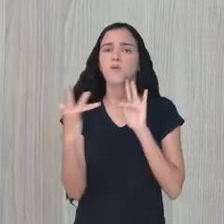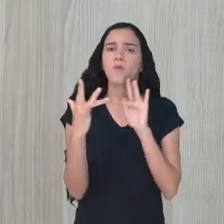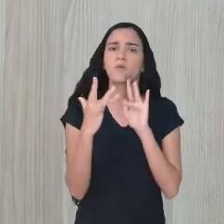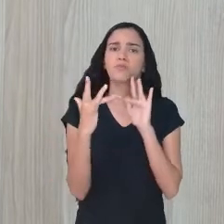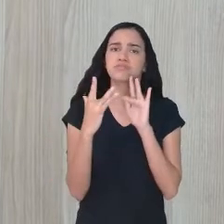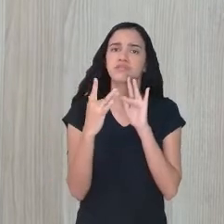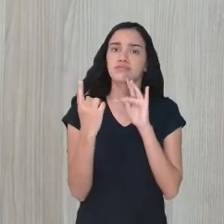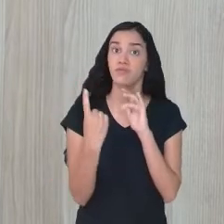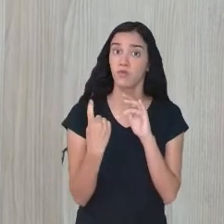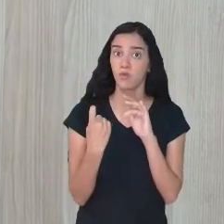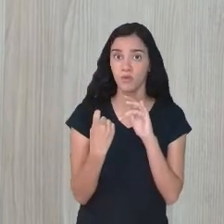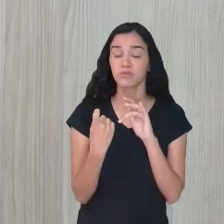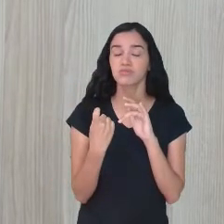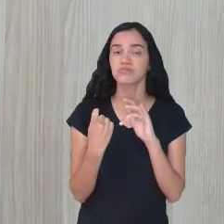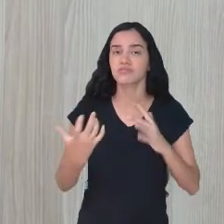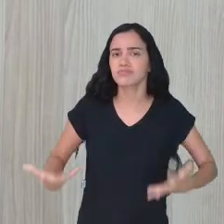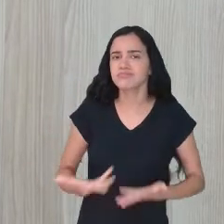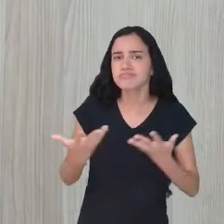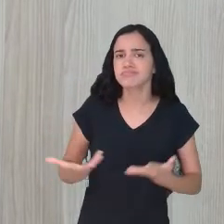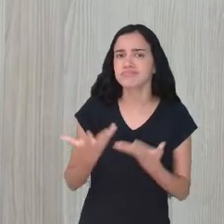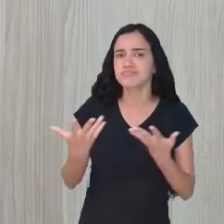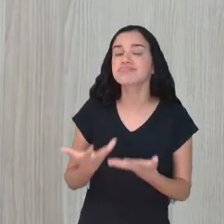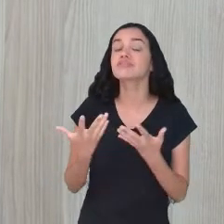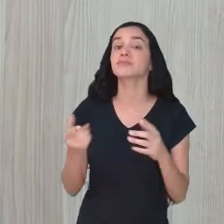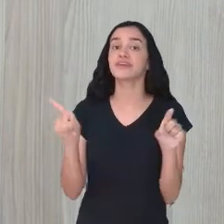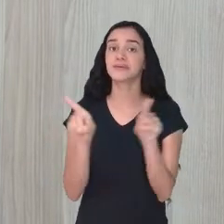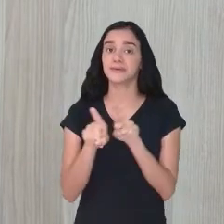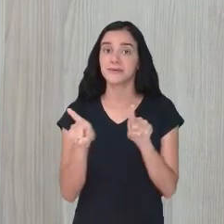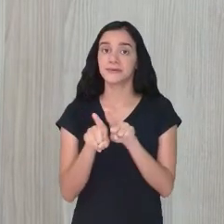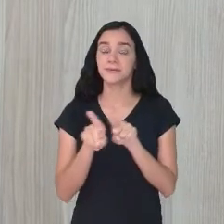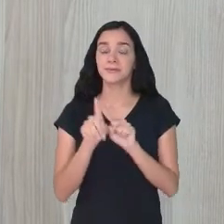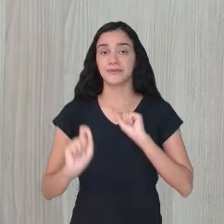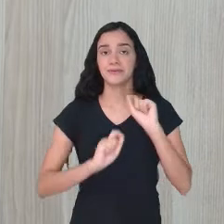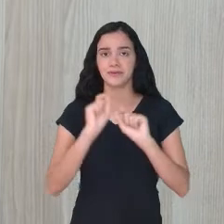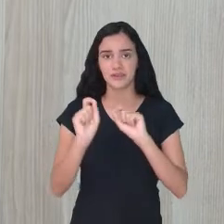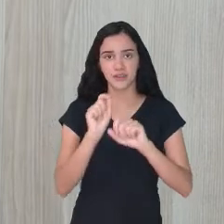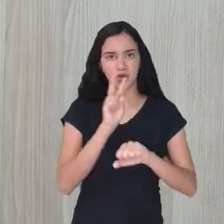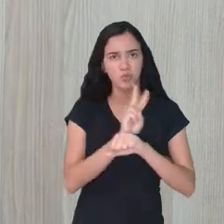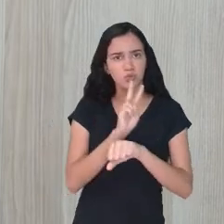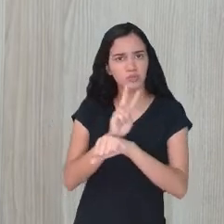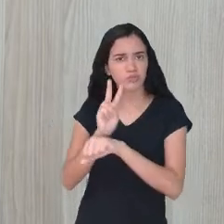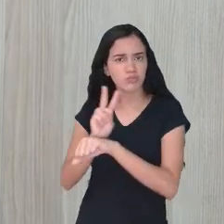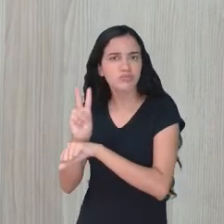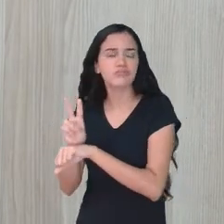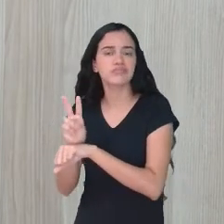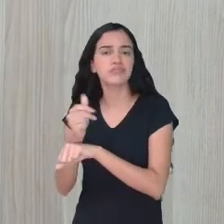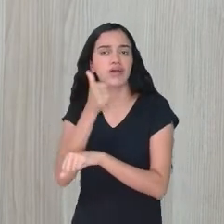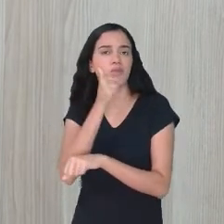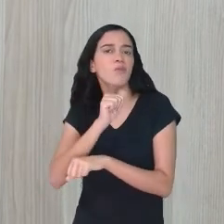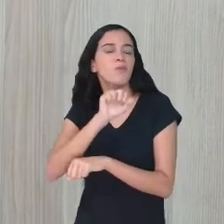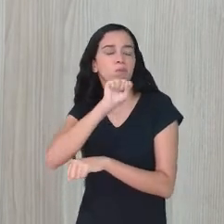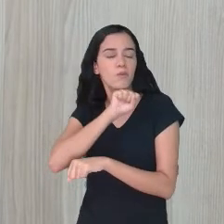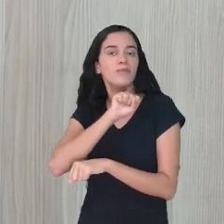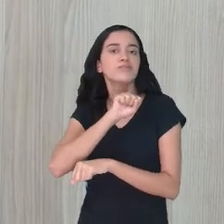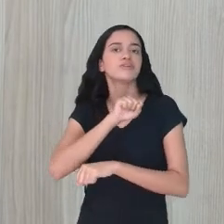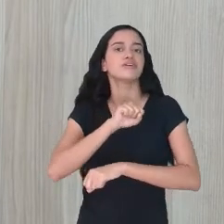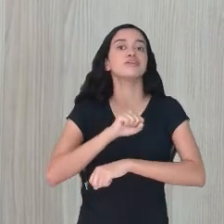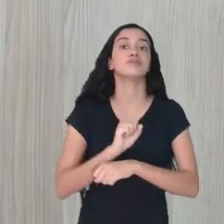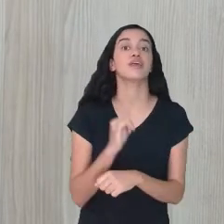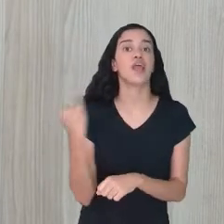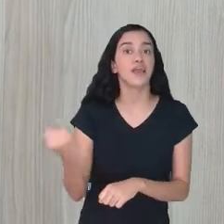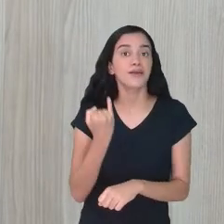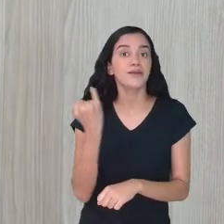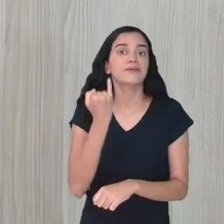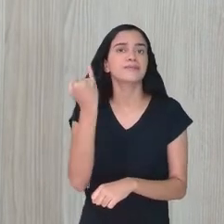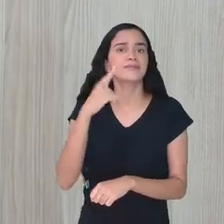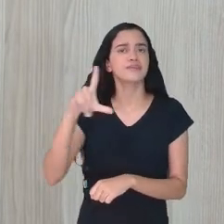Então, estimulem aí na casa de vocês e também o cuidado bastante com aquela mãe que está amamentando também. É importante